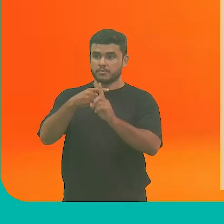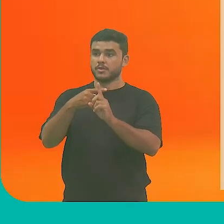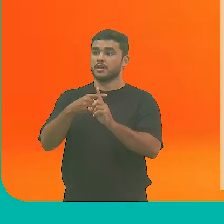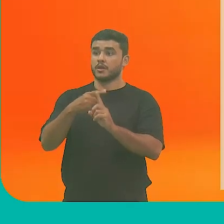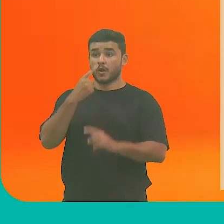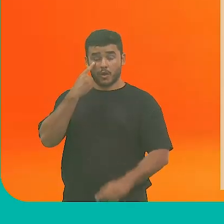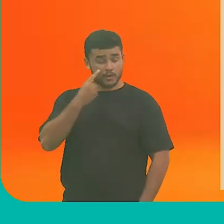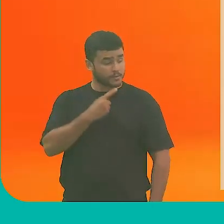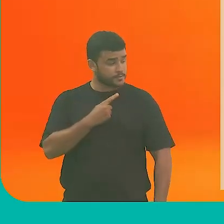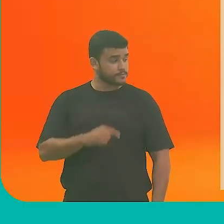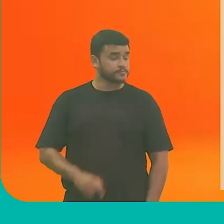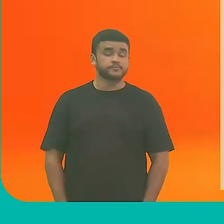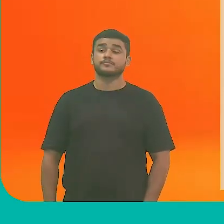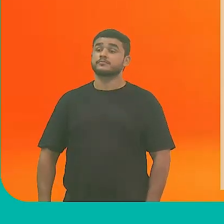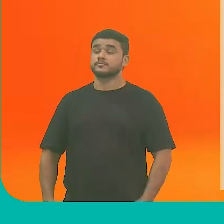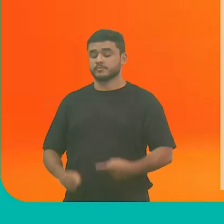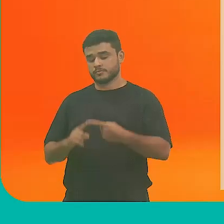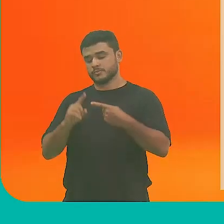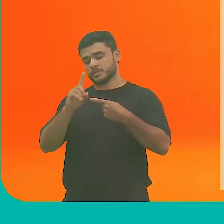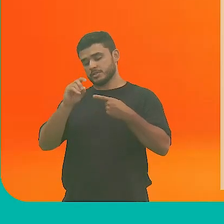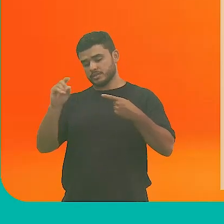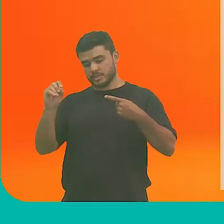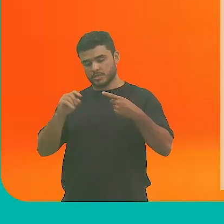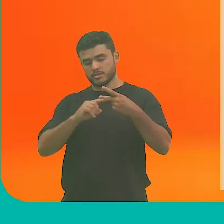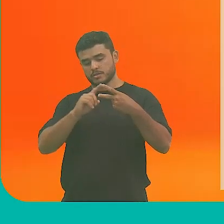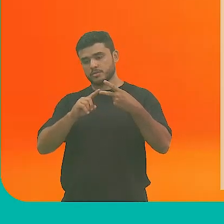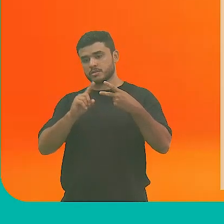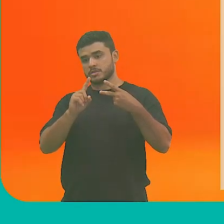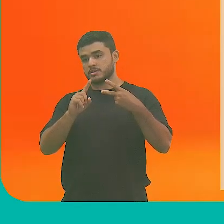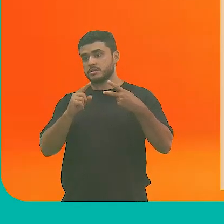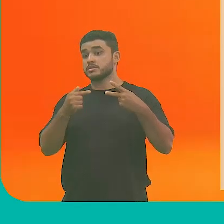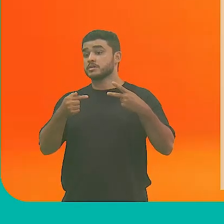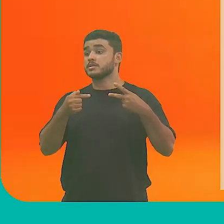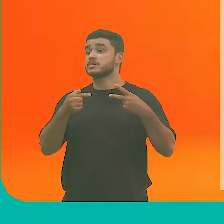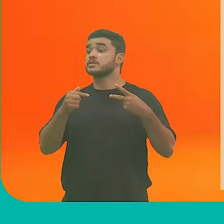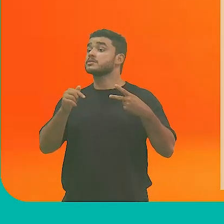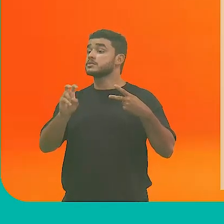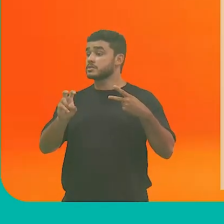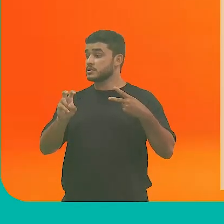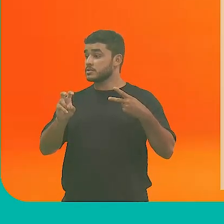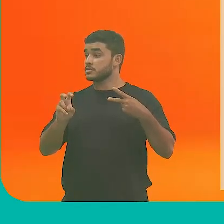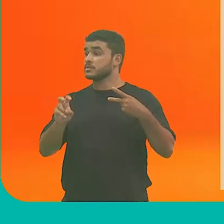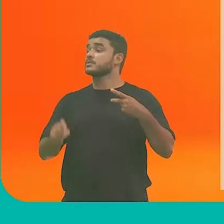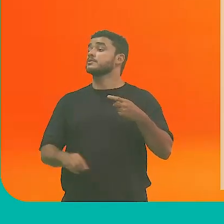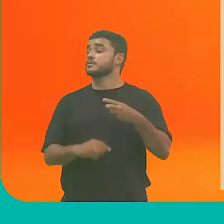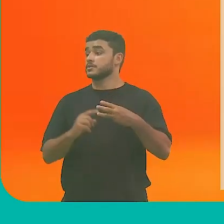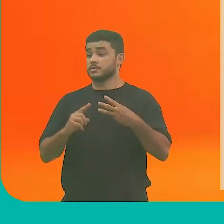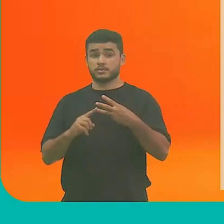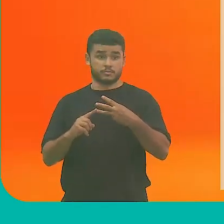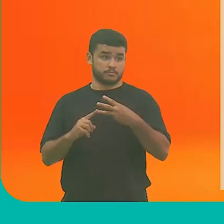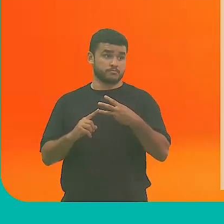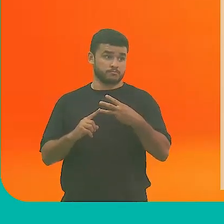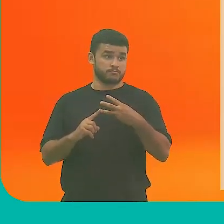não gasta? Na próxima meia hora ela gasta quanto? Então, após meia hora ela chega em